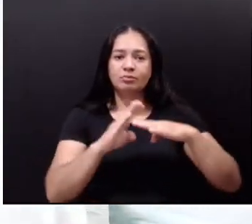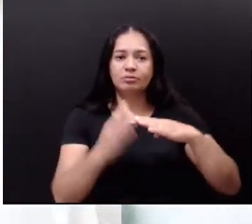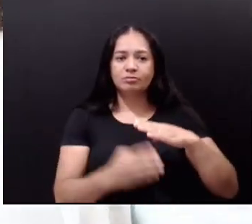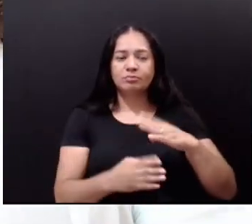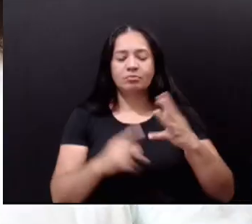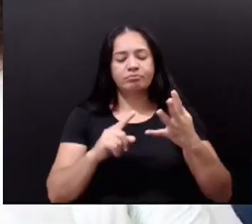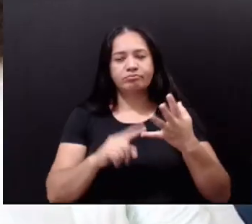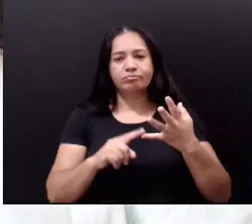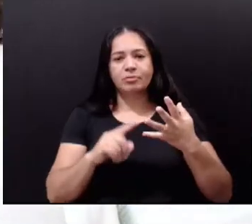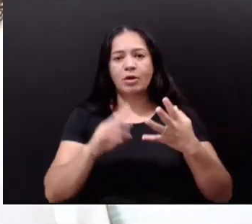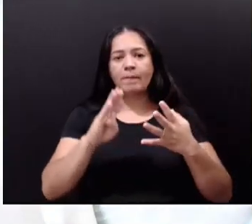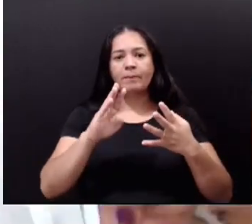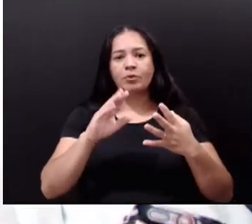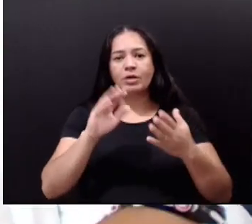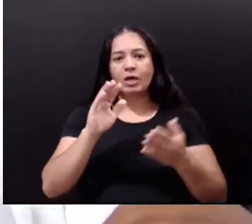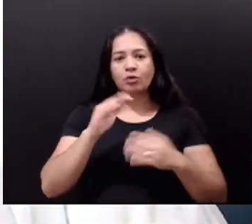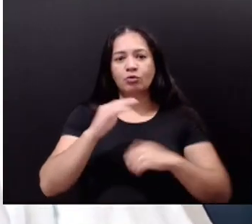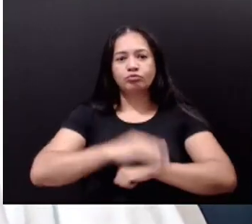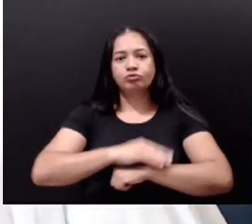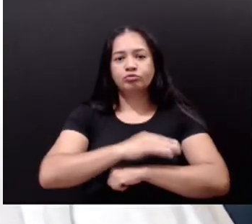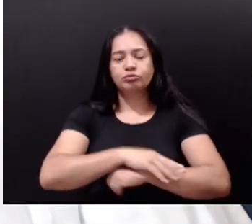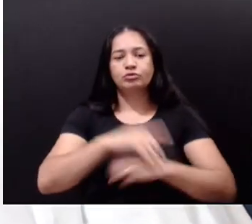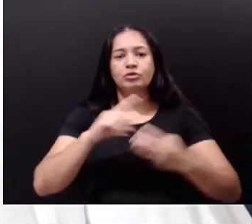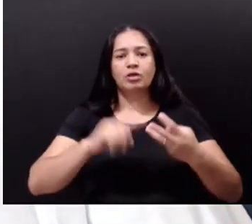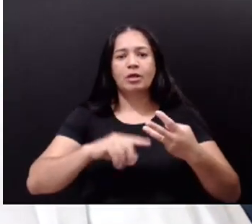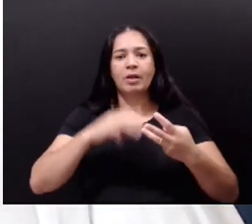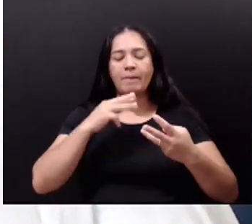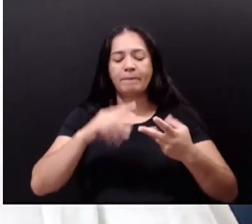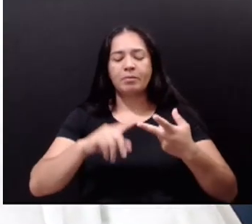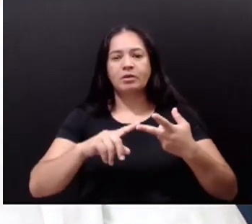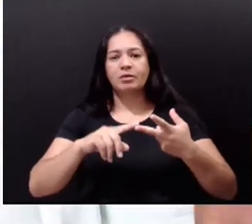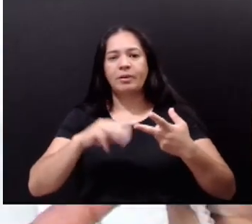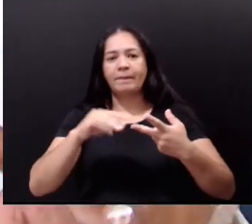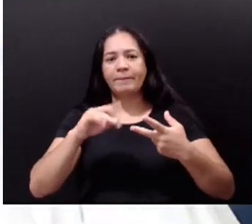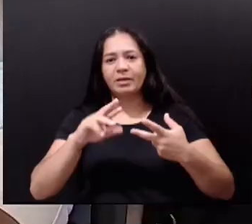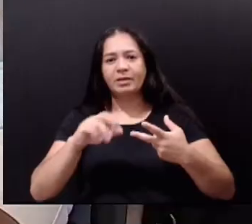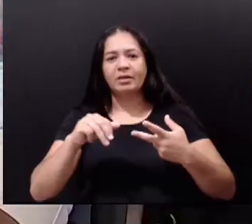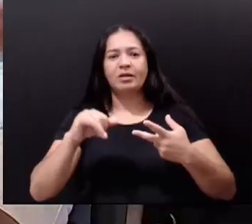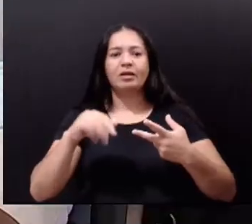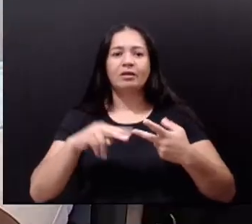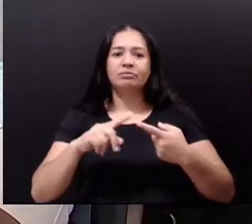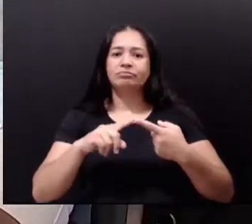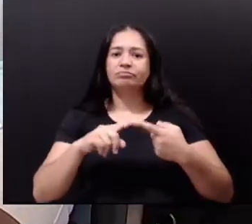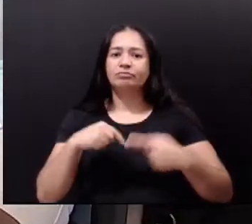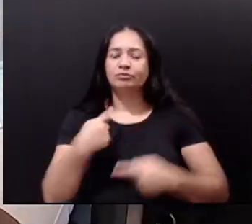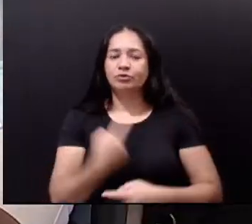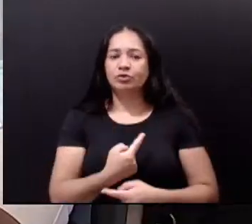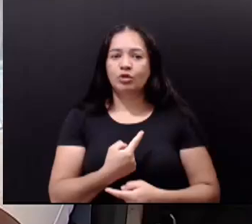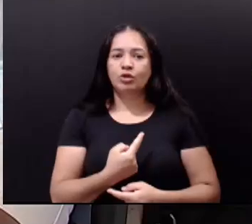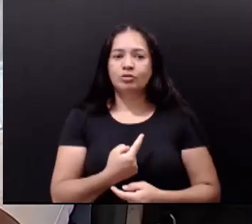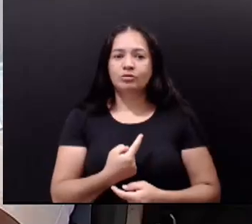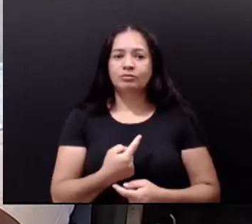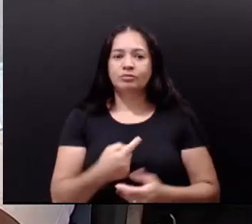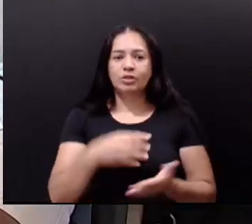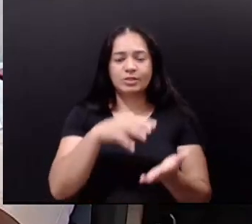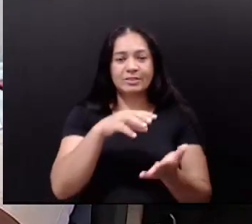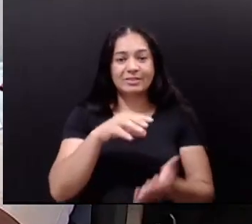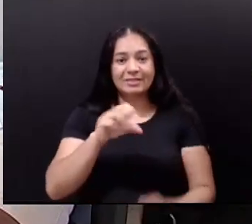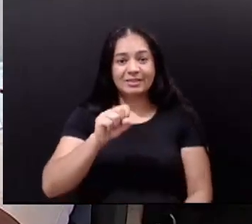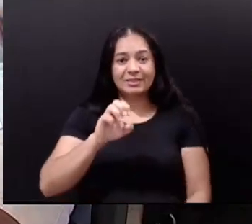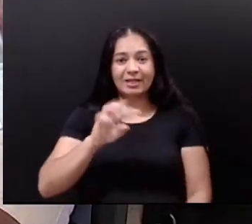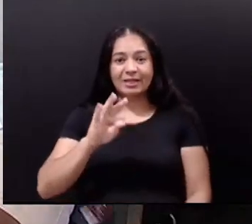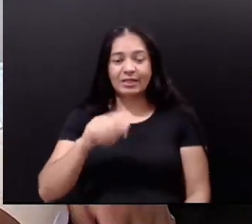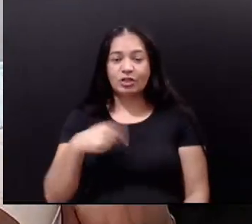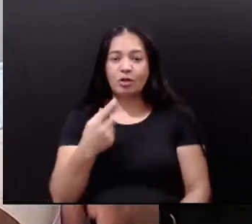Flamboyant, 31 de Março, Jardim Línia, né? Então a gente, quanto SETA, a gente faz a busca ativa nesses